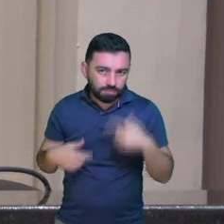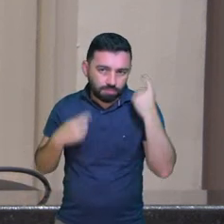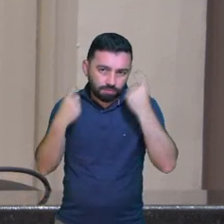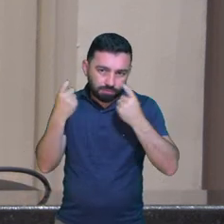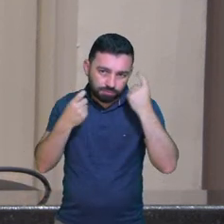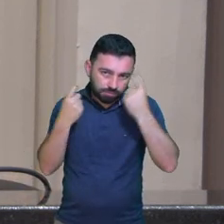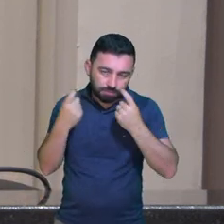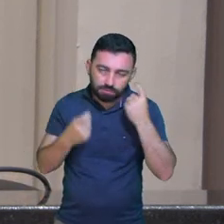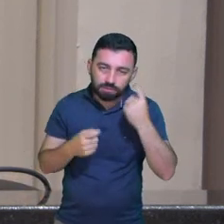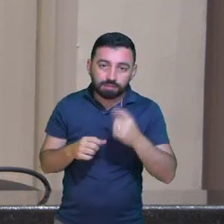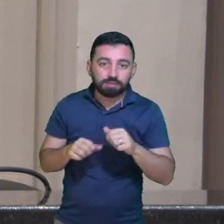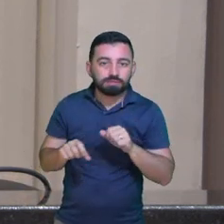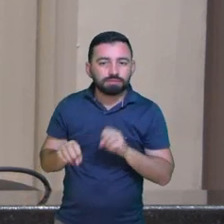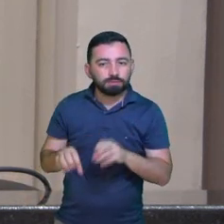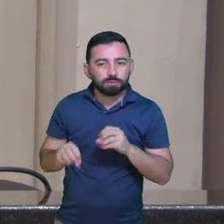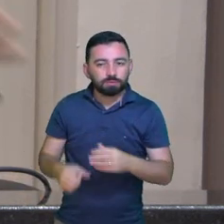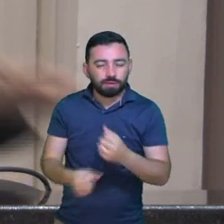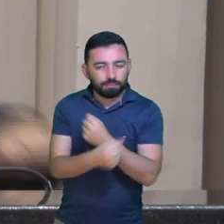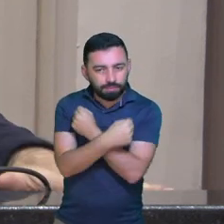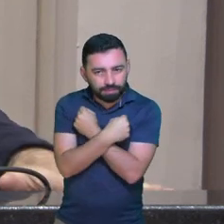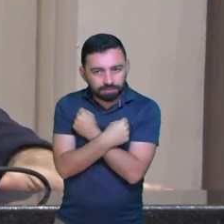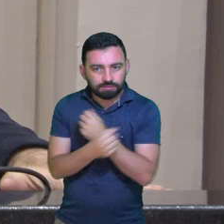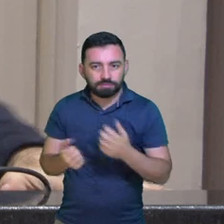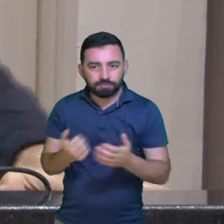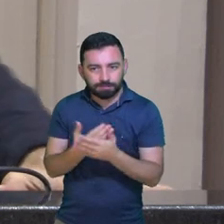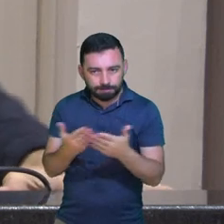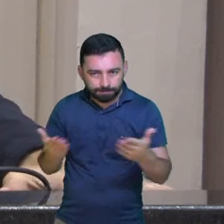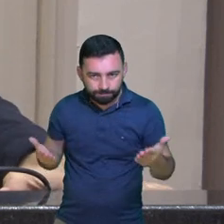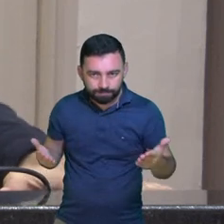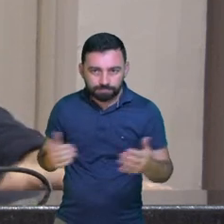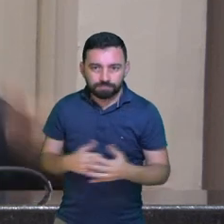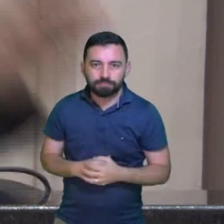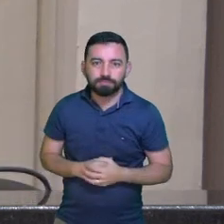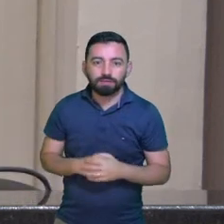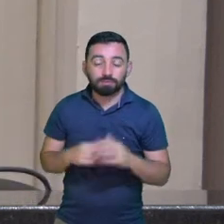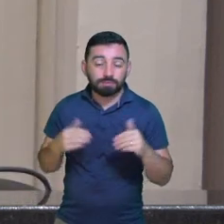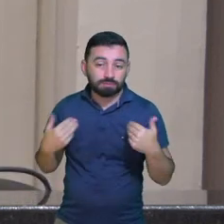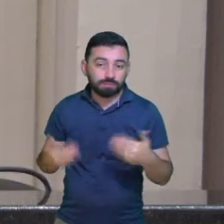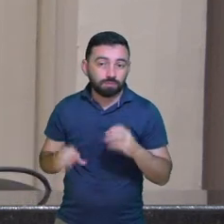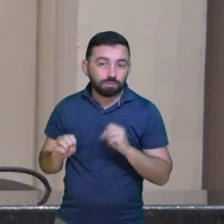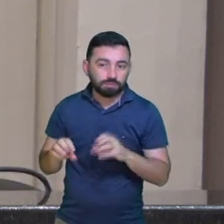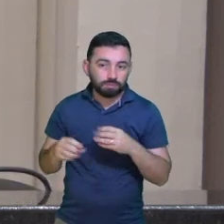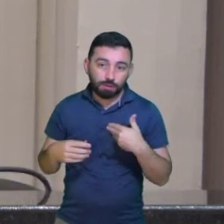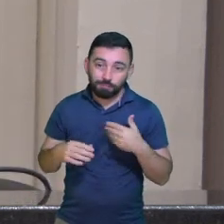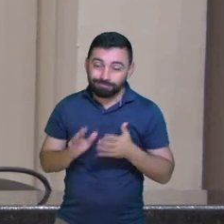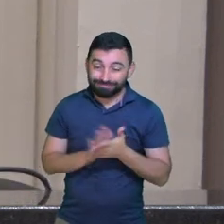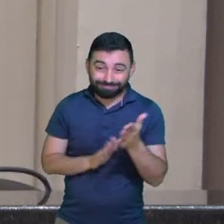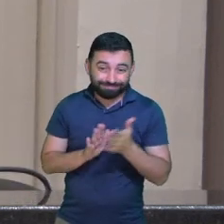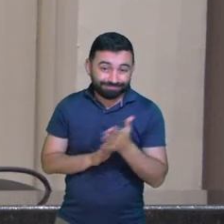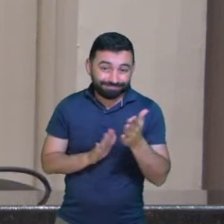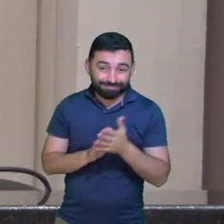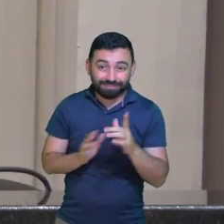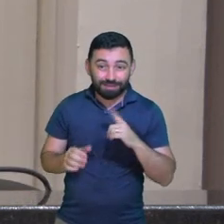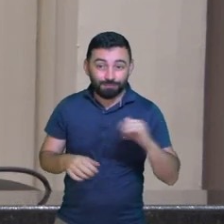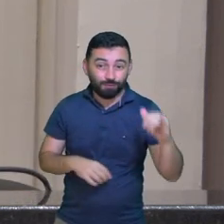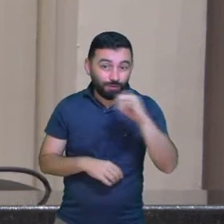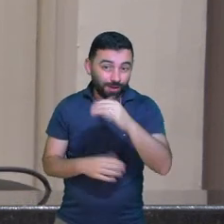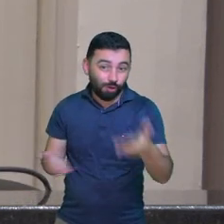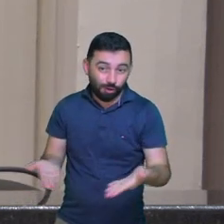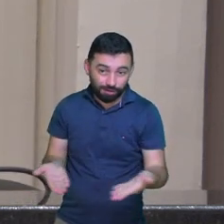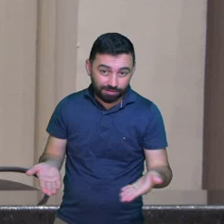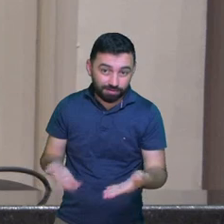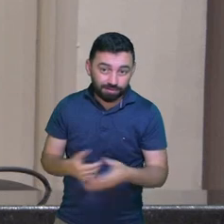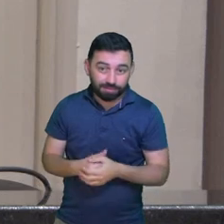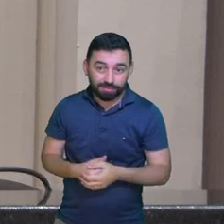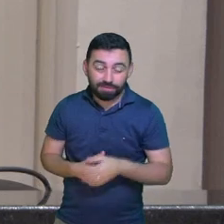licenciaturas um grande abraço estamos à disposição lá no Ministério da Educação eu sou saio correndo porque tem outro voo E como diria